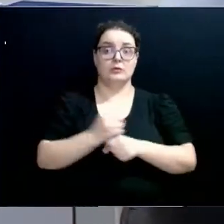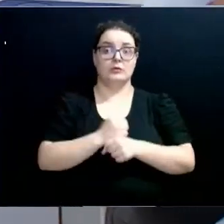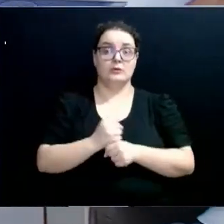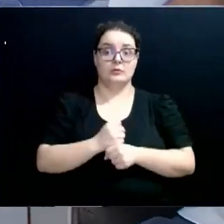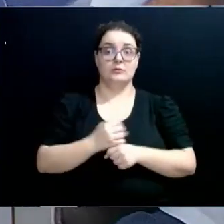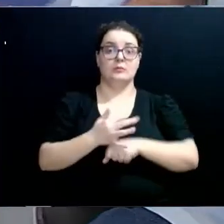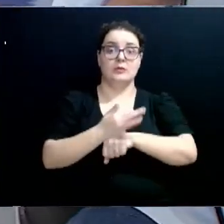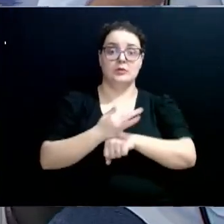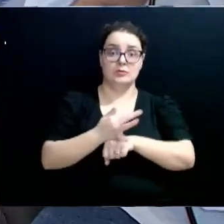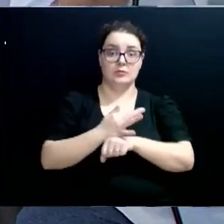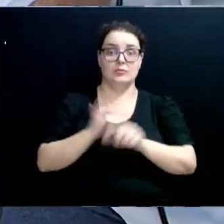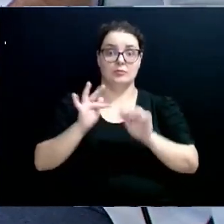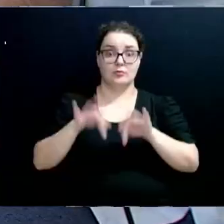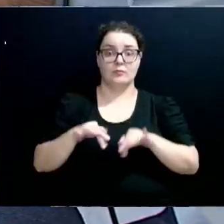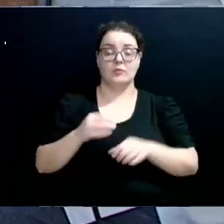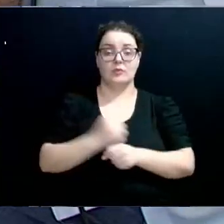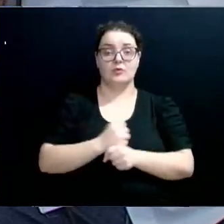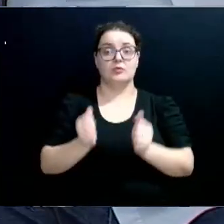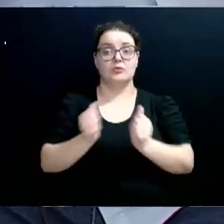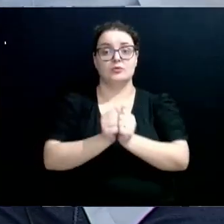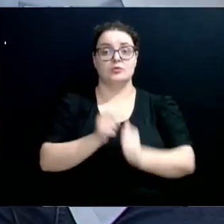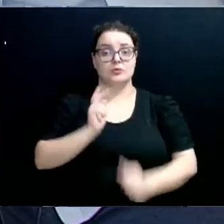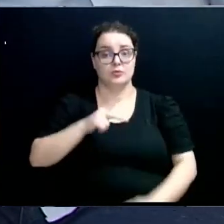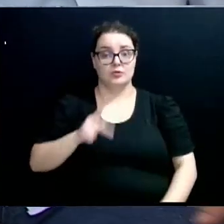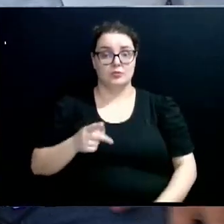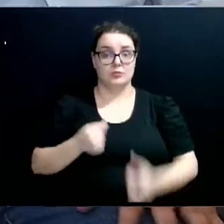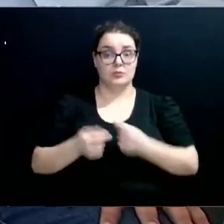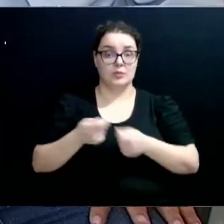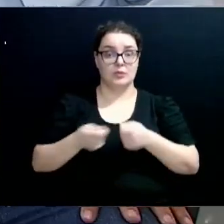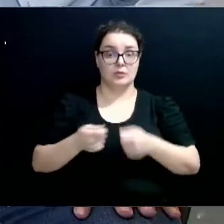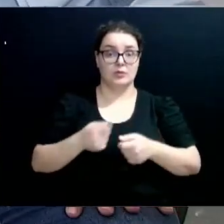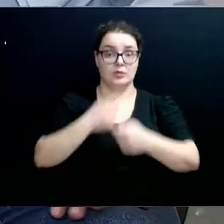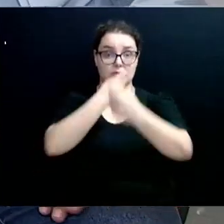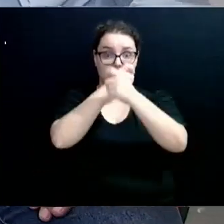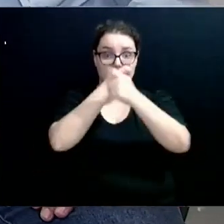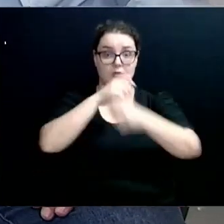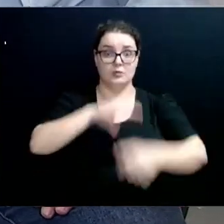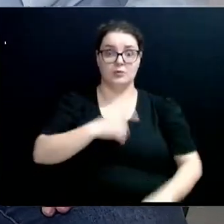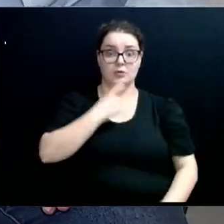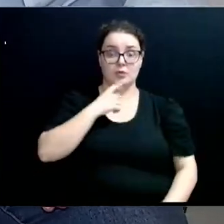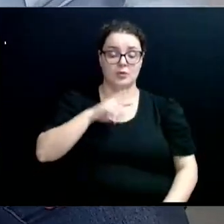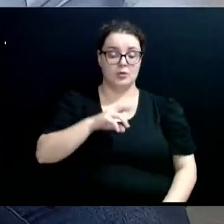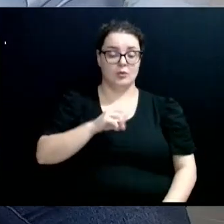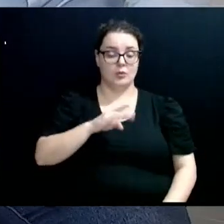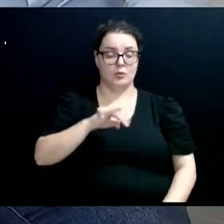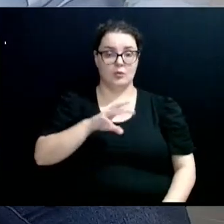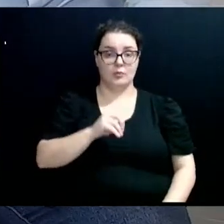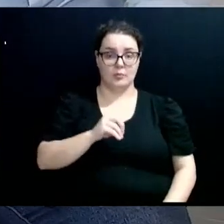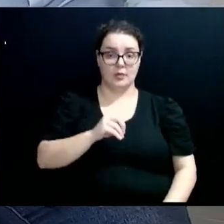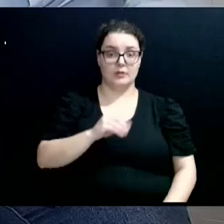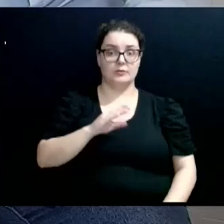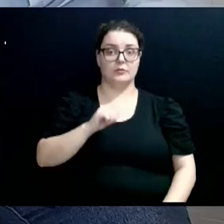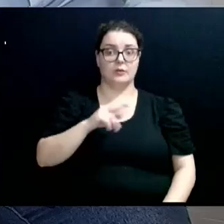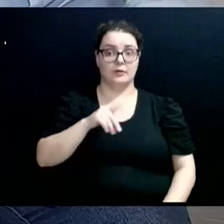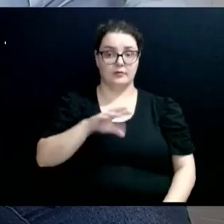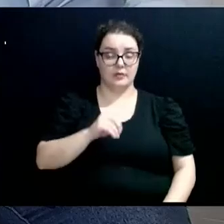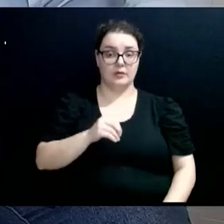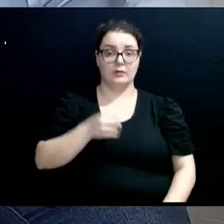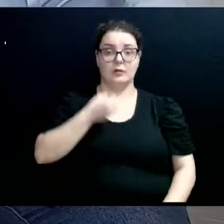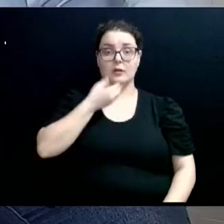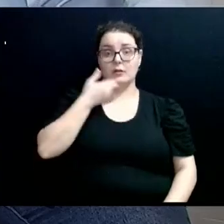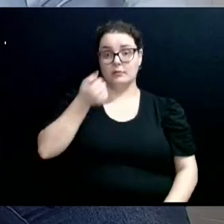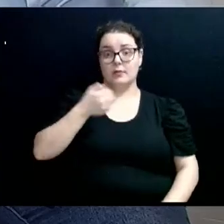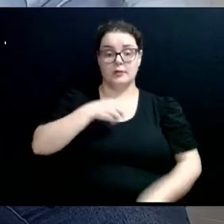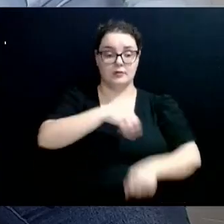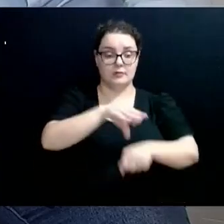para o final do ano, para as férias do final do ano. Por isso eu estou aqui com o professor de Economia da PUC Campinas, Roberto Brito de Carvalho, que vai